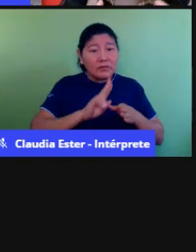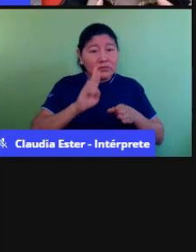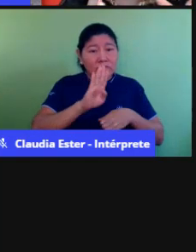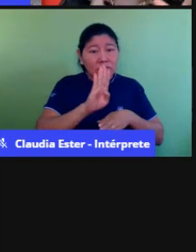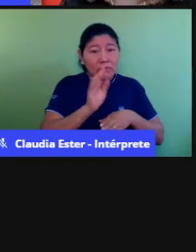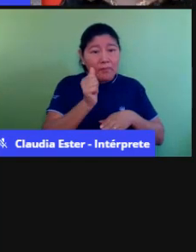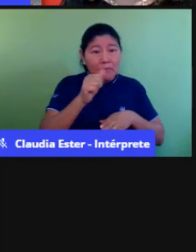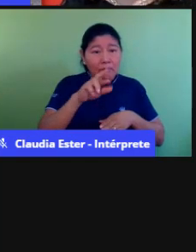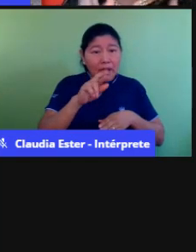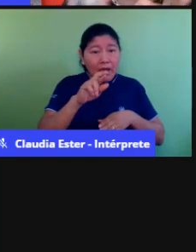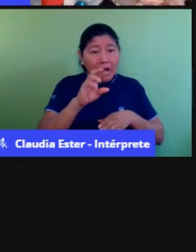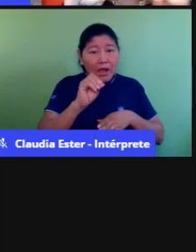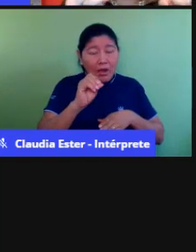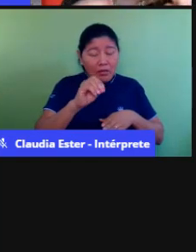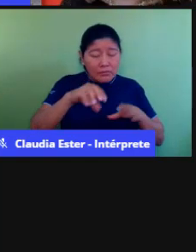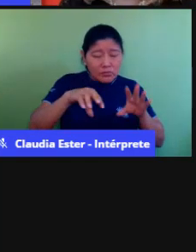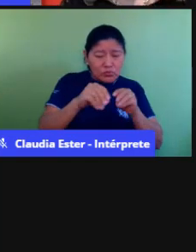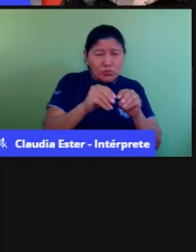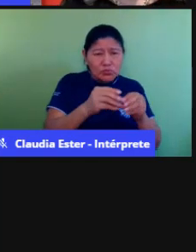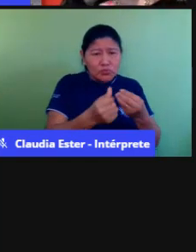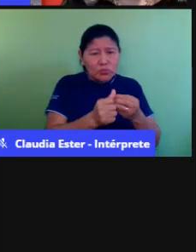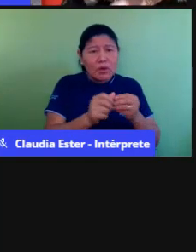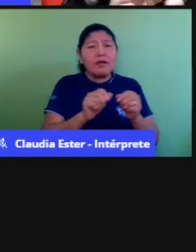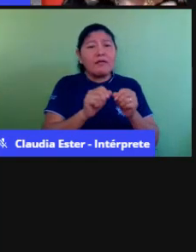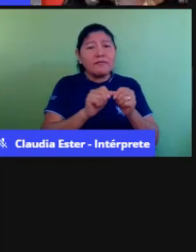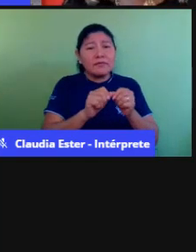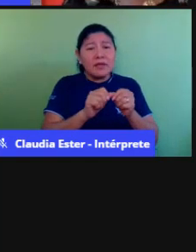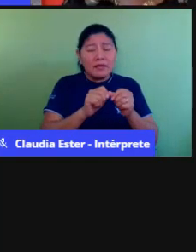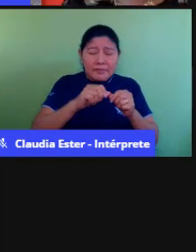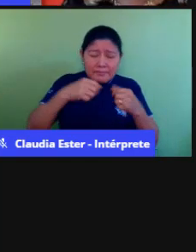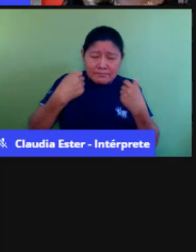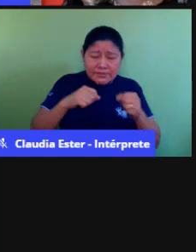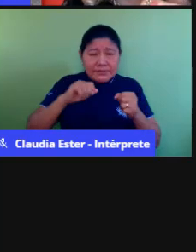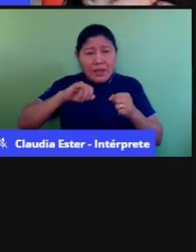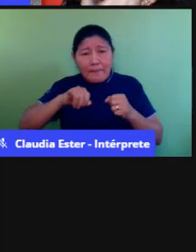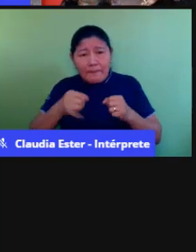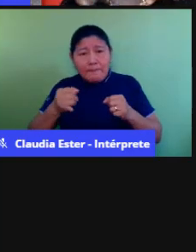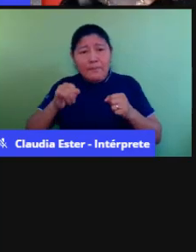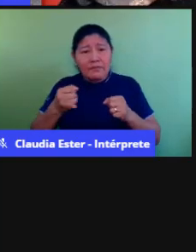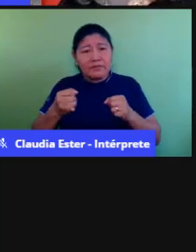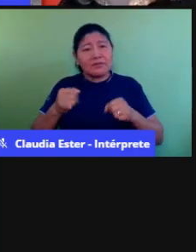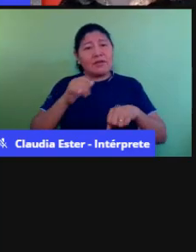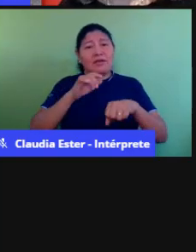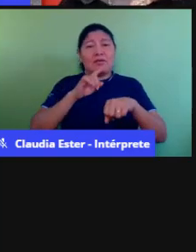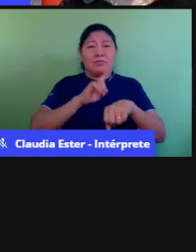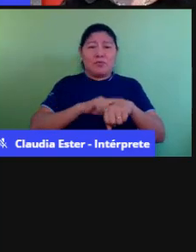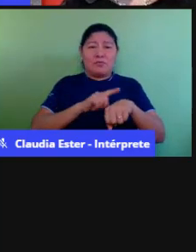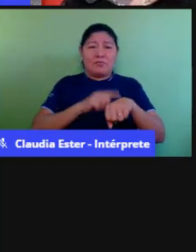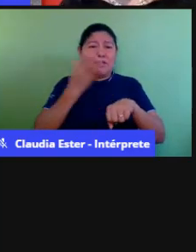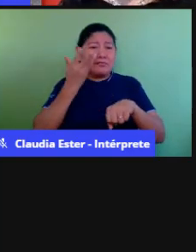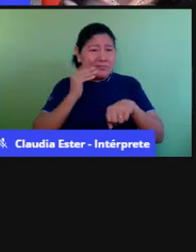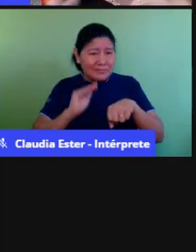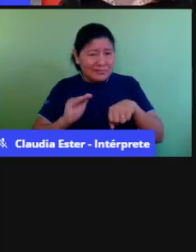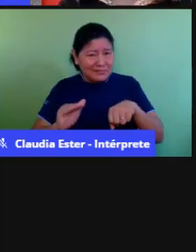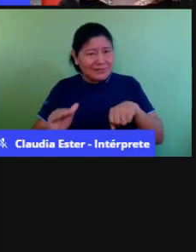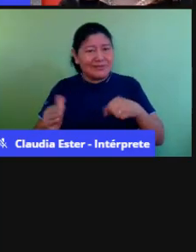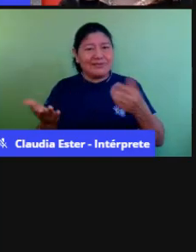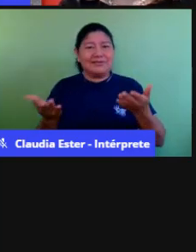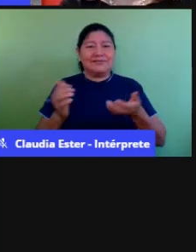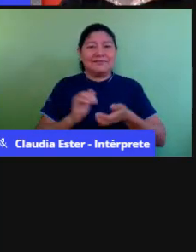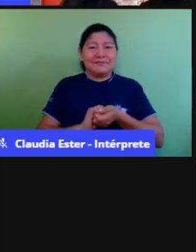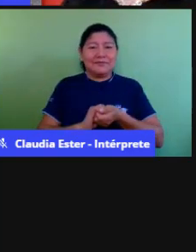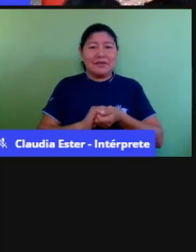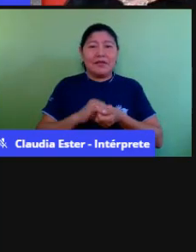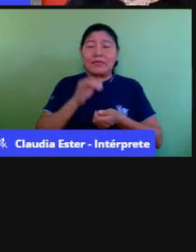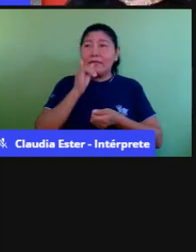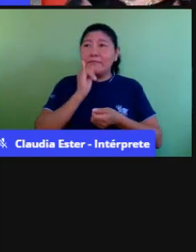vamos trabalhar ali, está desenhando, vamos desenhar. Vamos aproveitar aquele momento. Depois você vai, se for um desenho, você